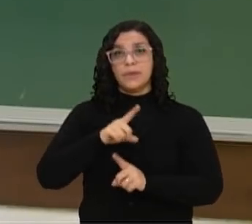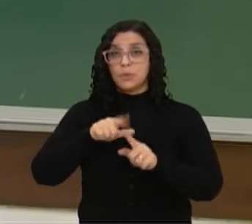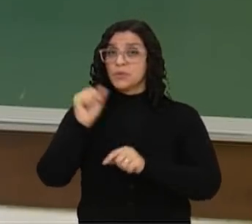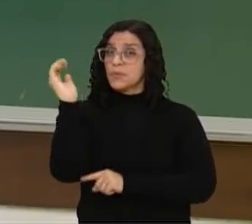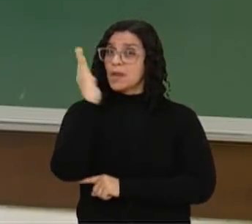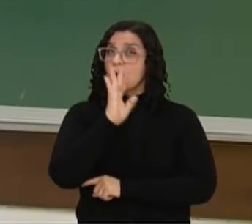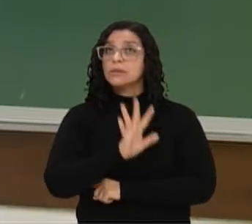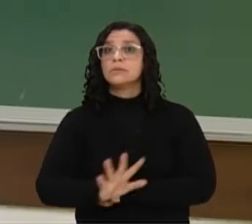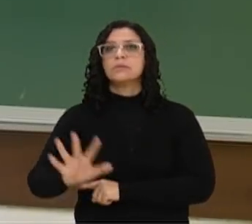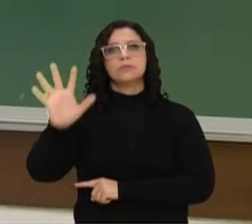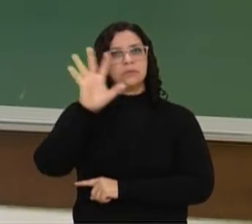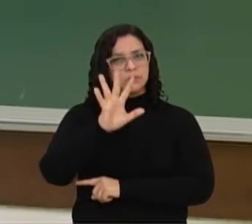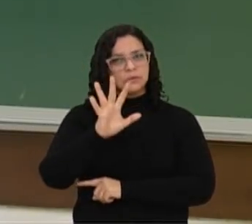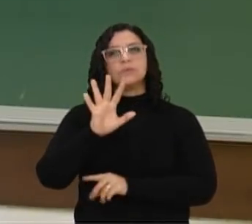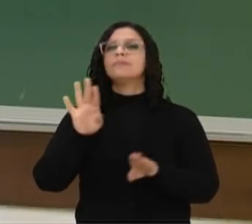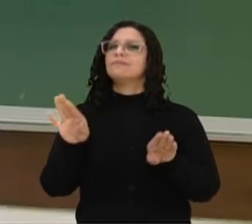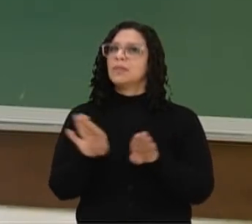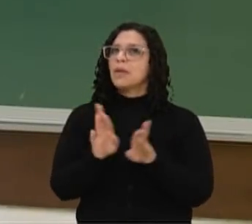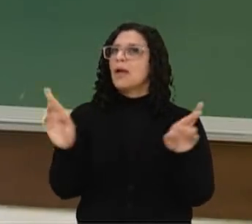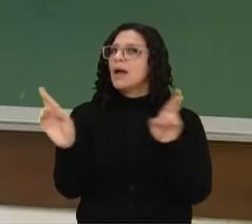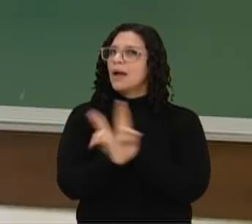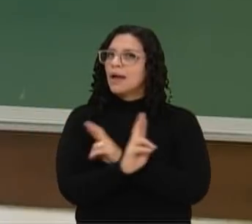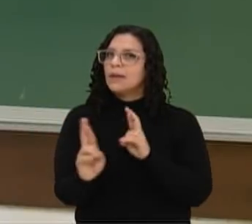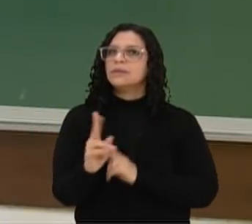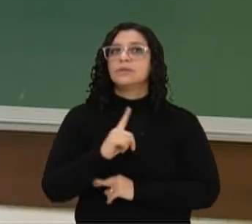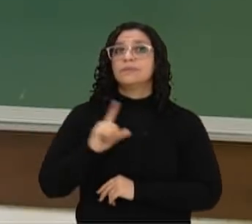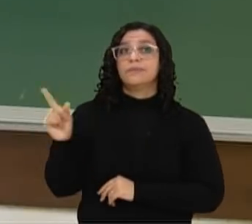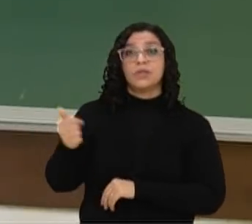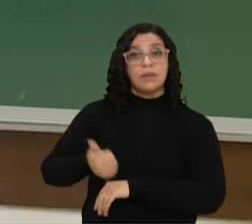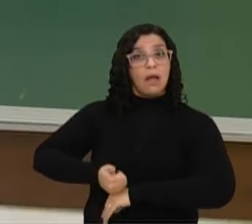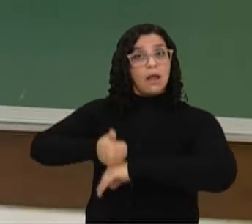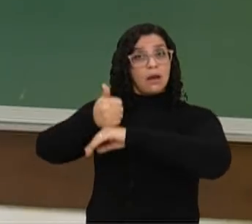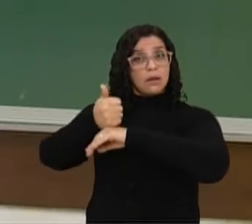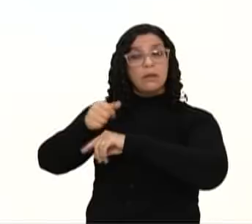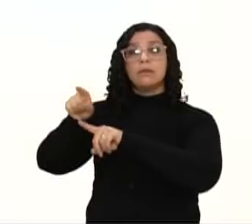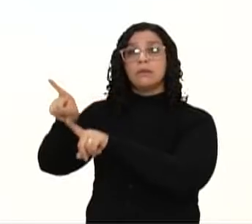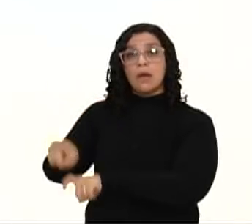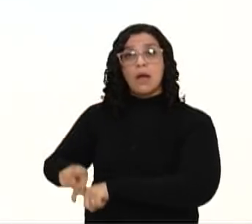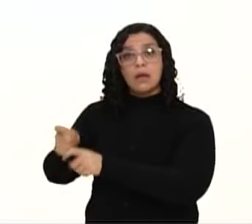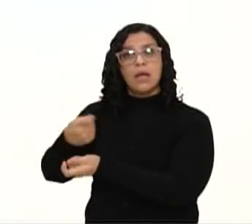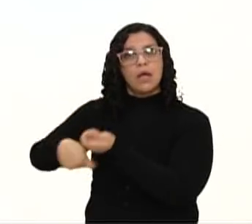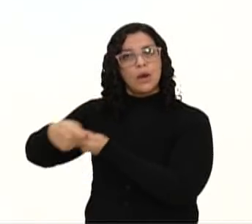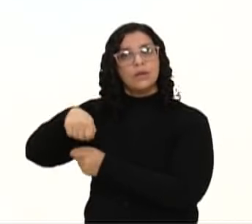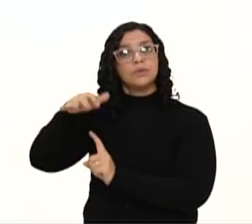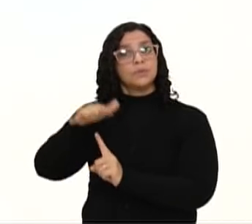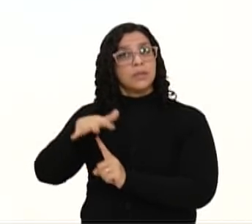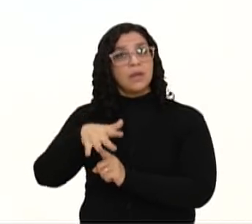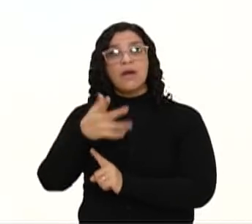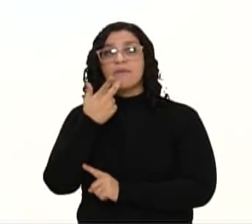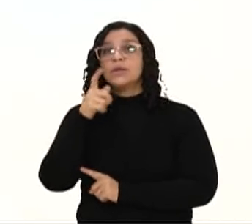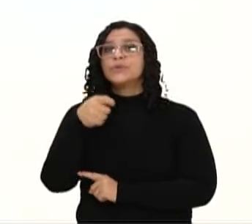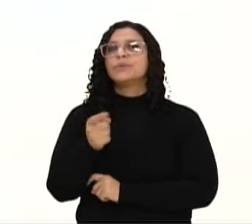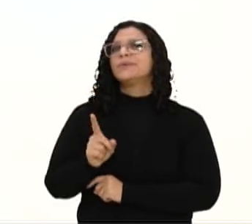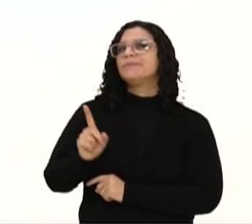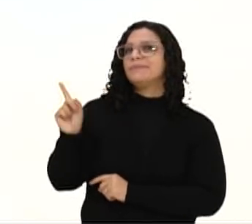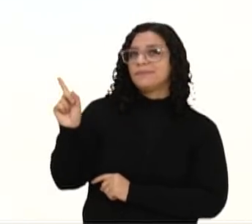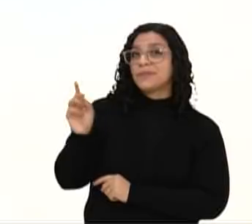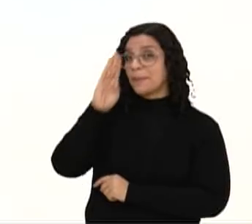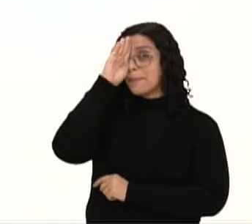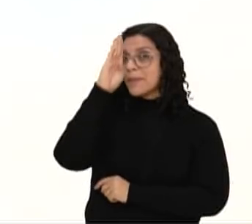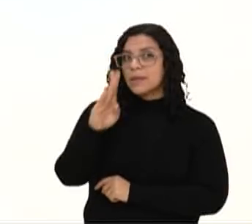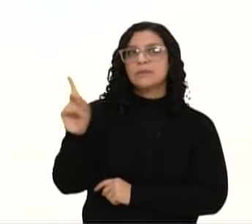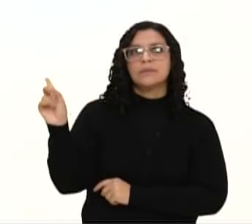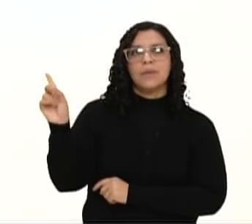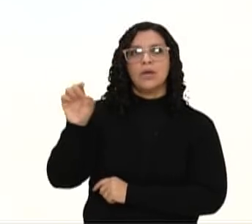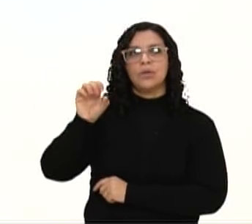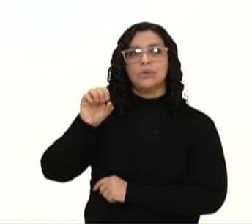do Brasil como um todo, pensando nessa relação. A liderança do agronegócio na economia paranaense se deve a quê, então?